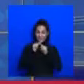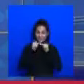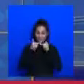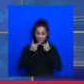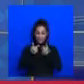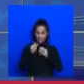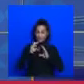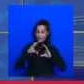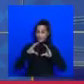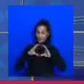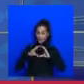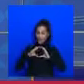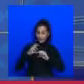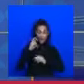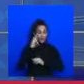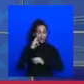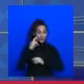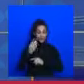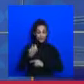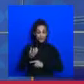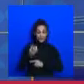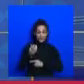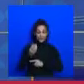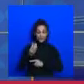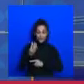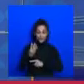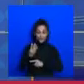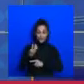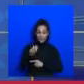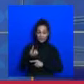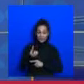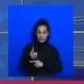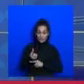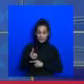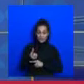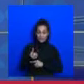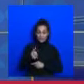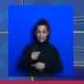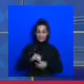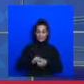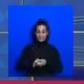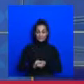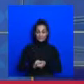Vem sorte, bola rosa 46, rosa número 46.